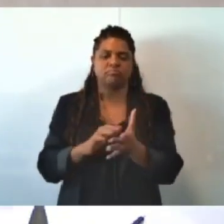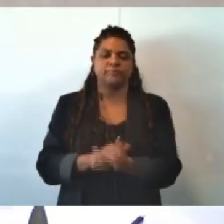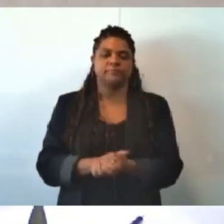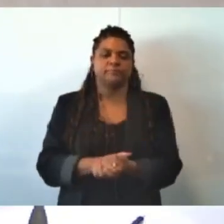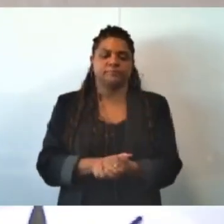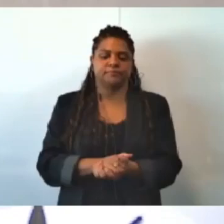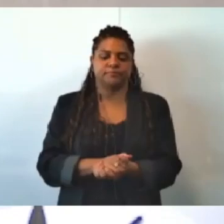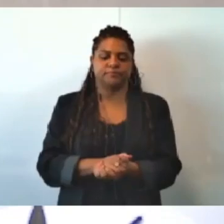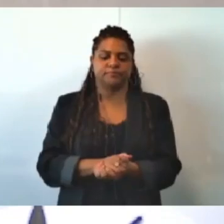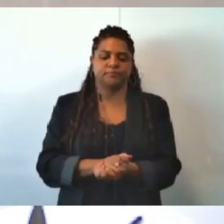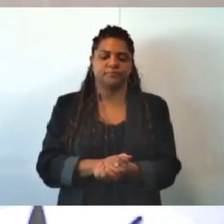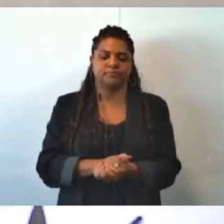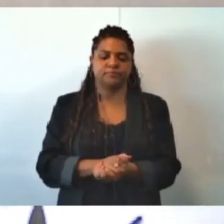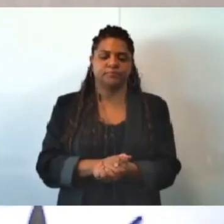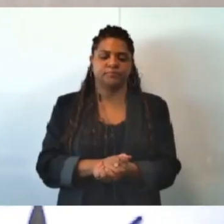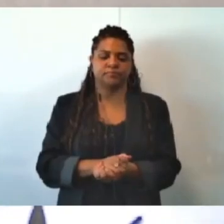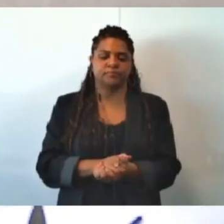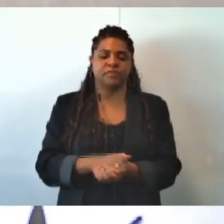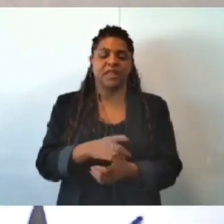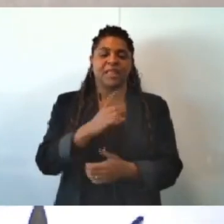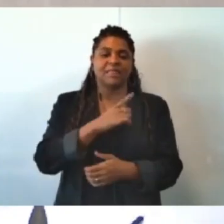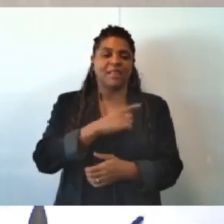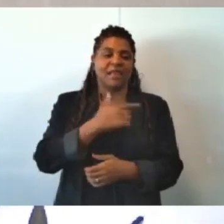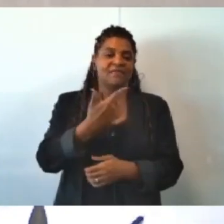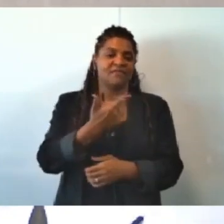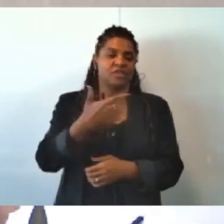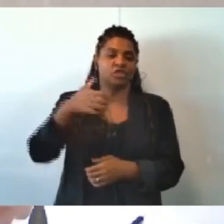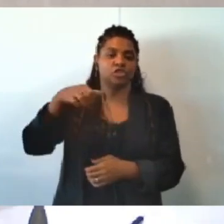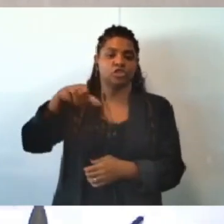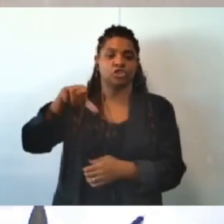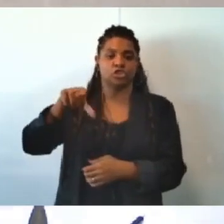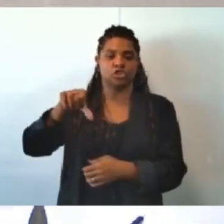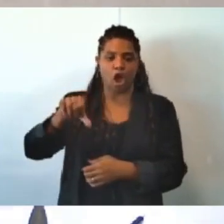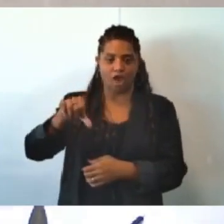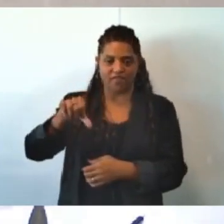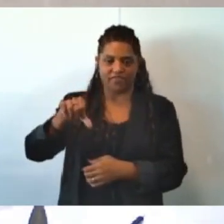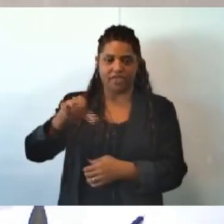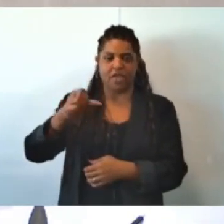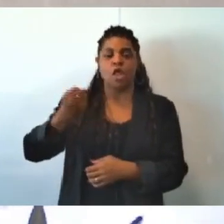Nós temos 29 linhas de ônibus na Assis Chateaubriand,